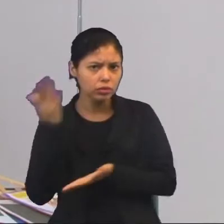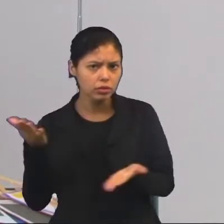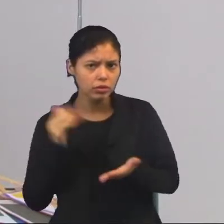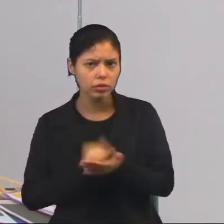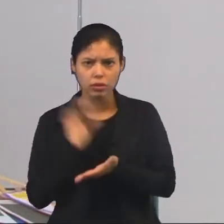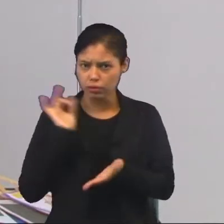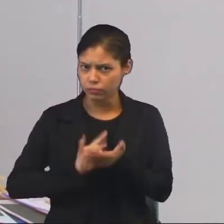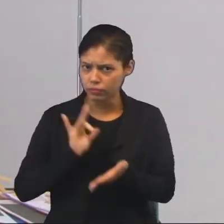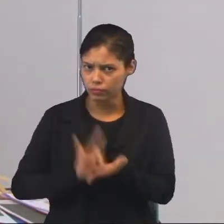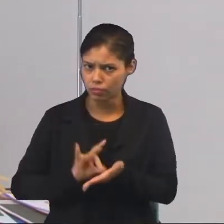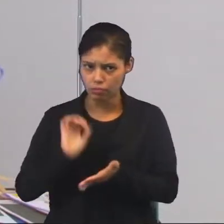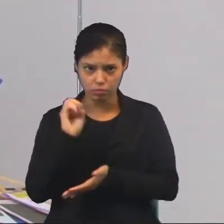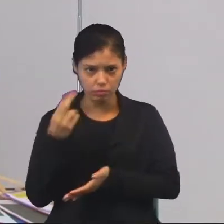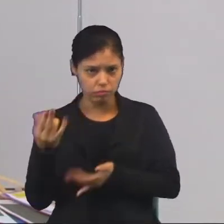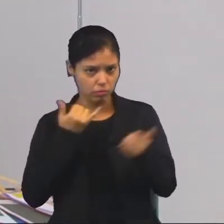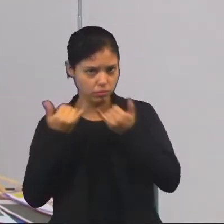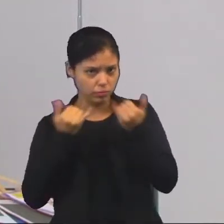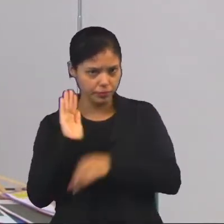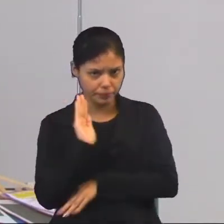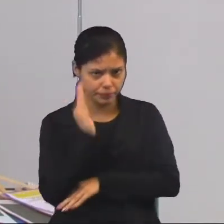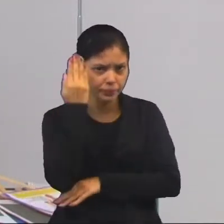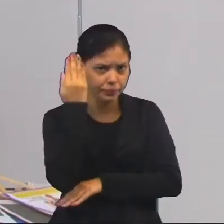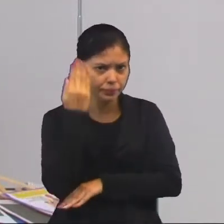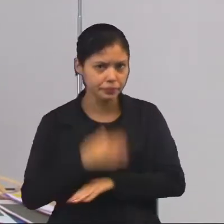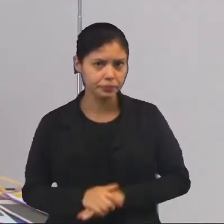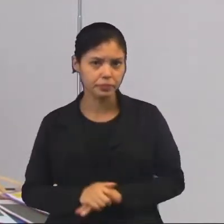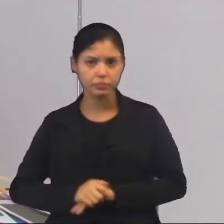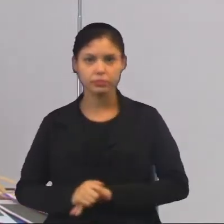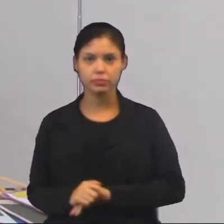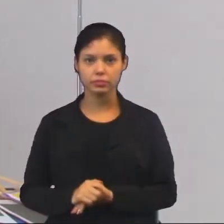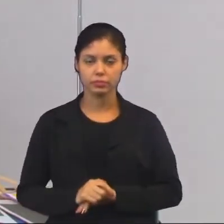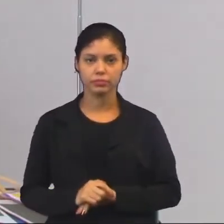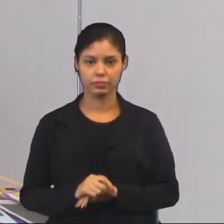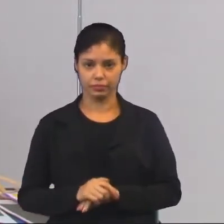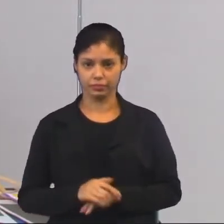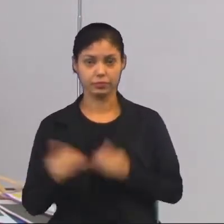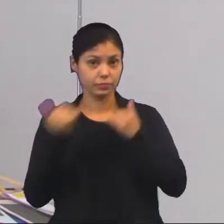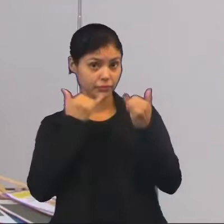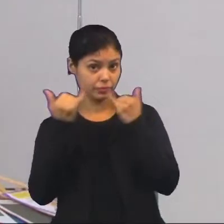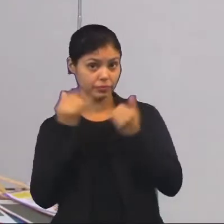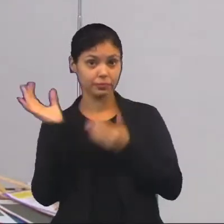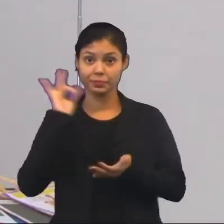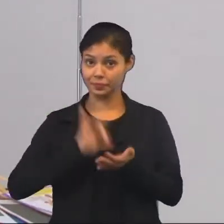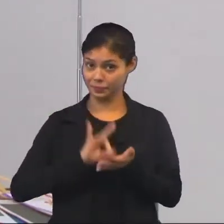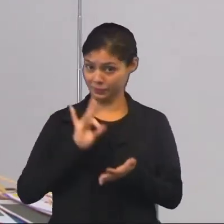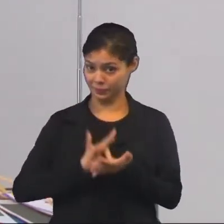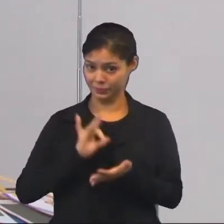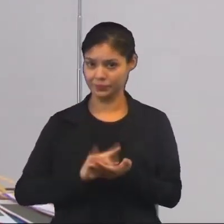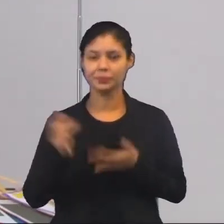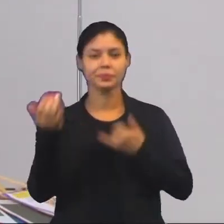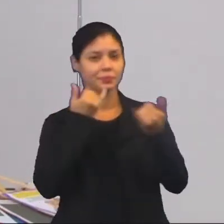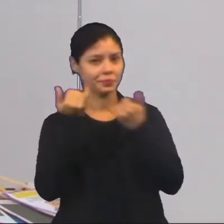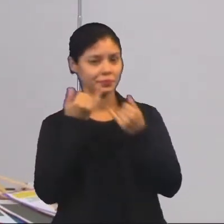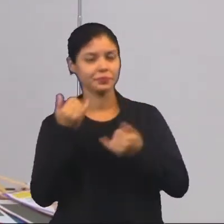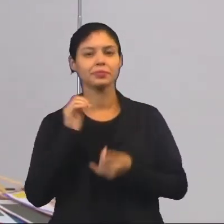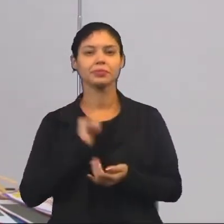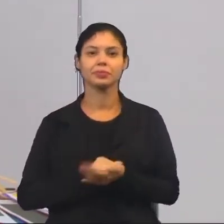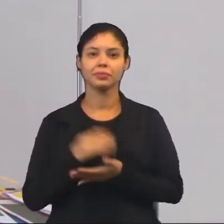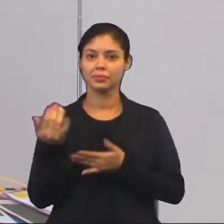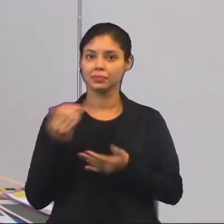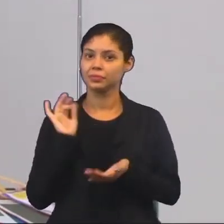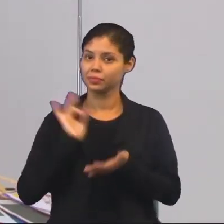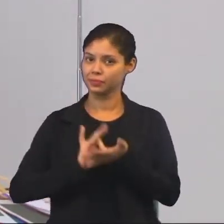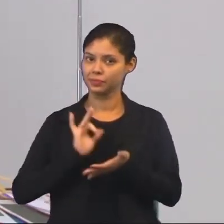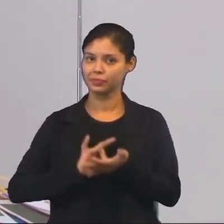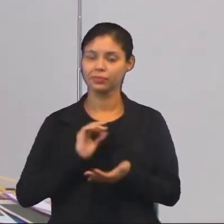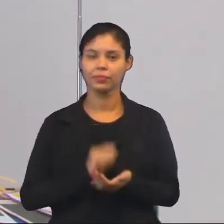informação é verdadeira ou essa informação é falsa? É uma informação verdadeira, é uma notícia